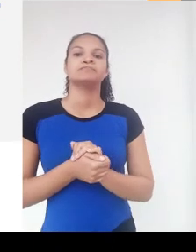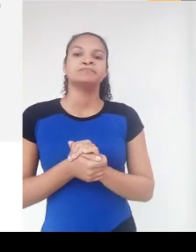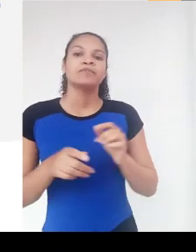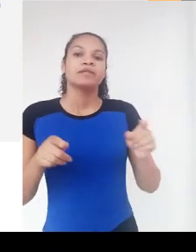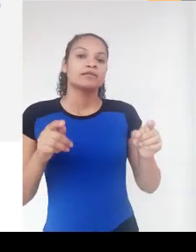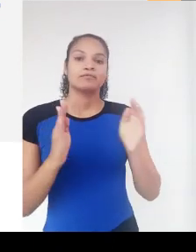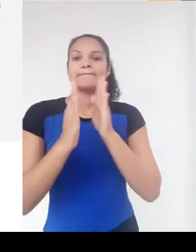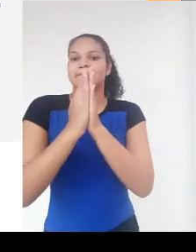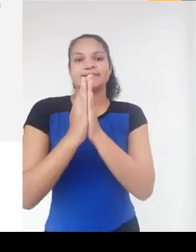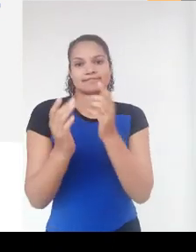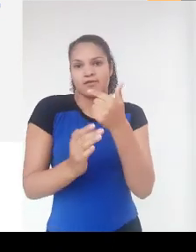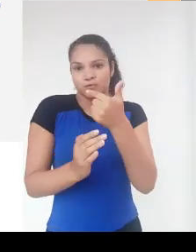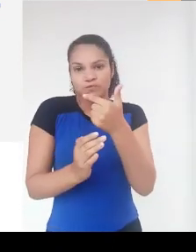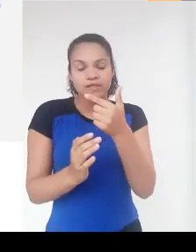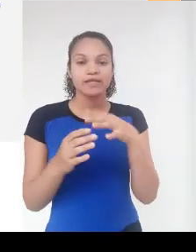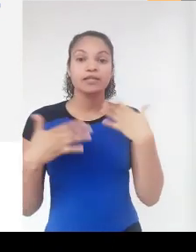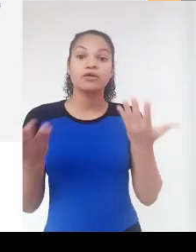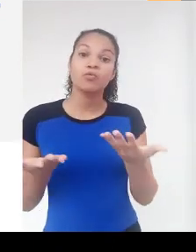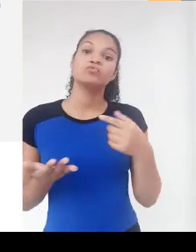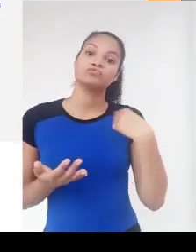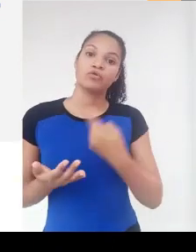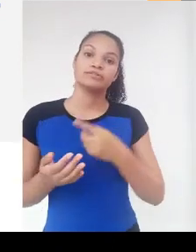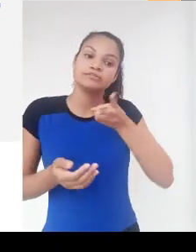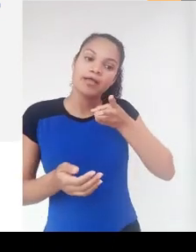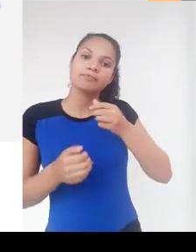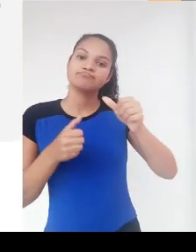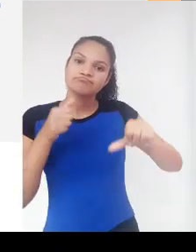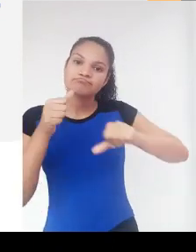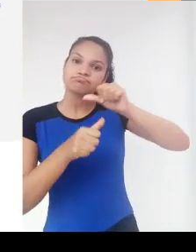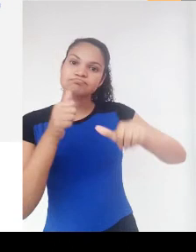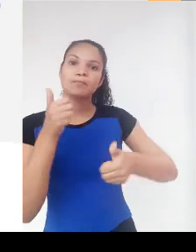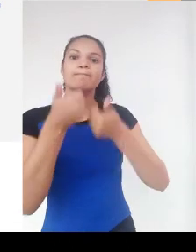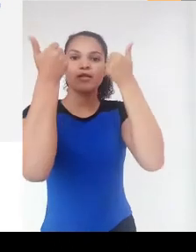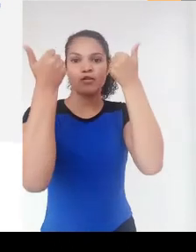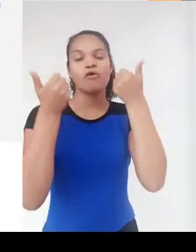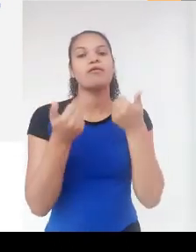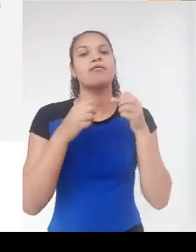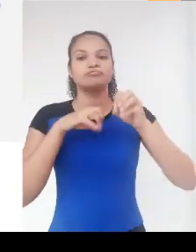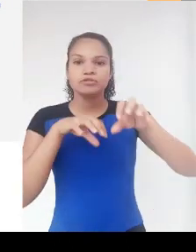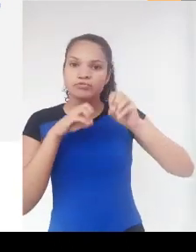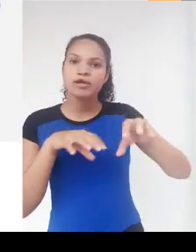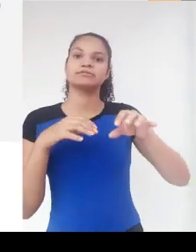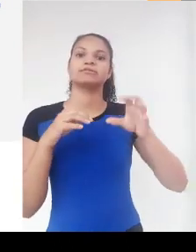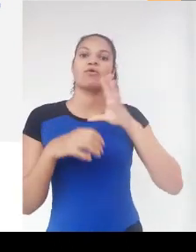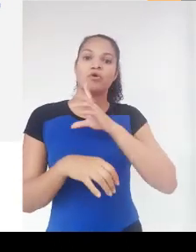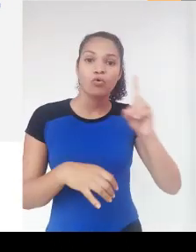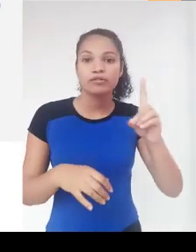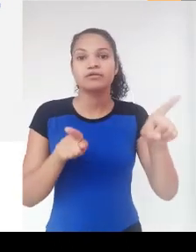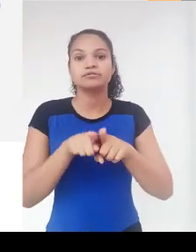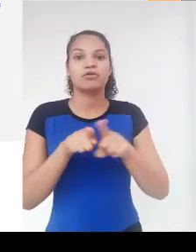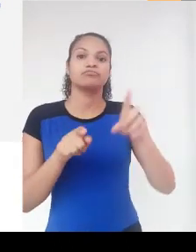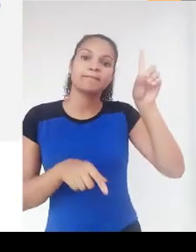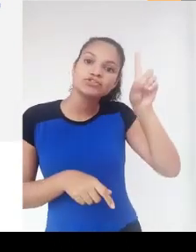encontros presenciais, e a cada momento a gente vai aperfeiçoando esses processos educacionais, a coordenação, a